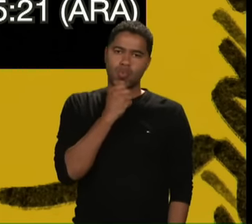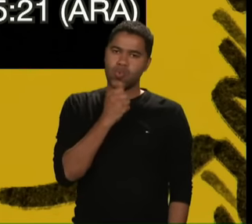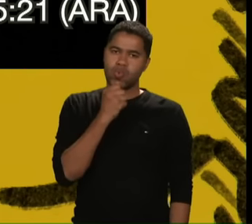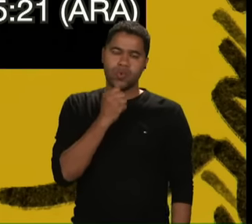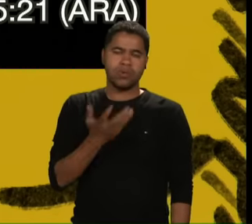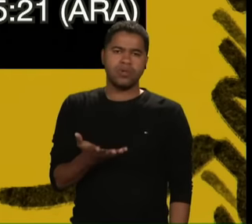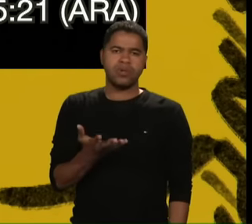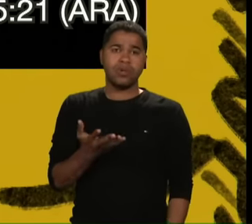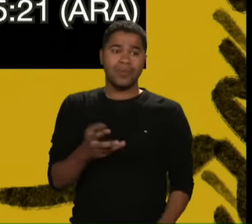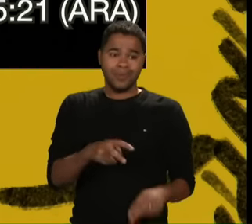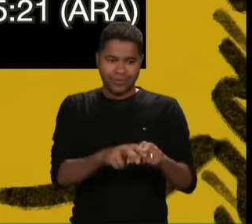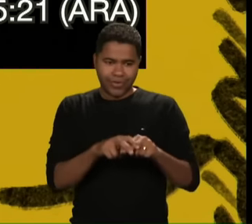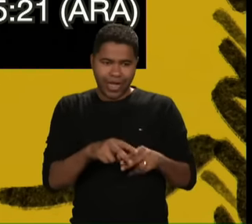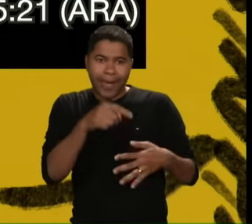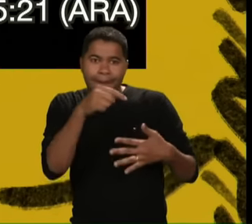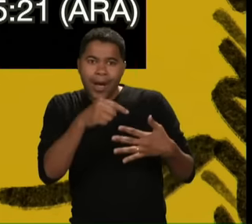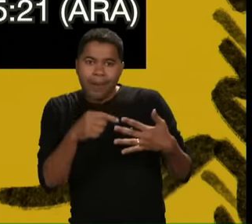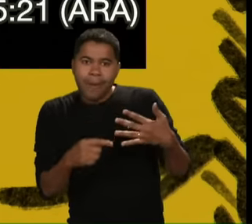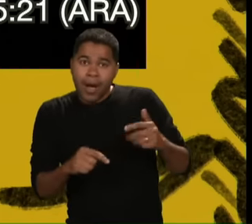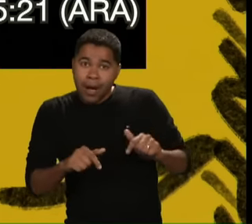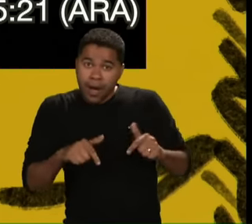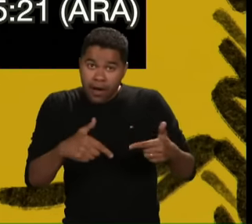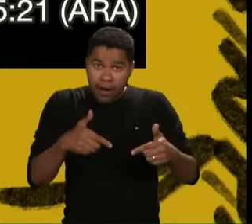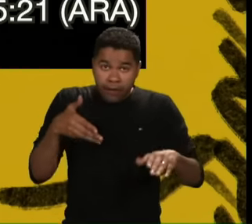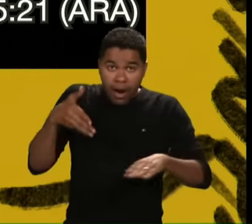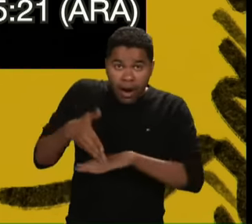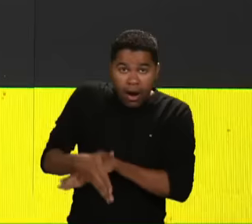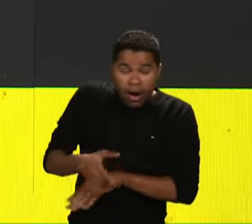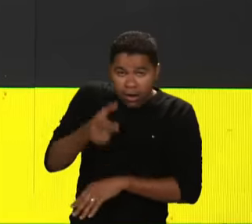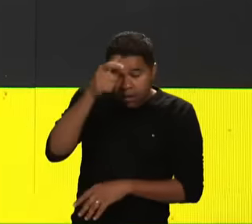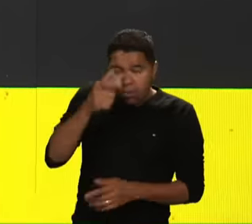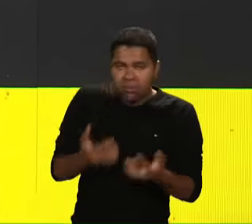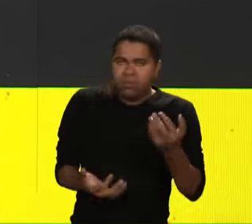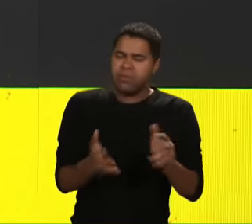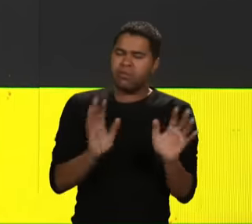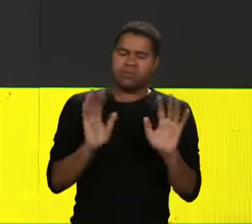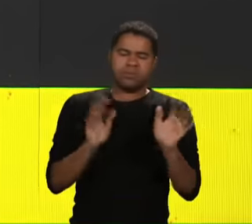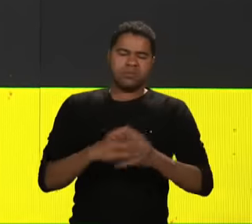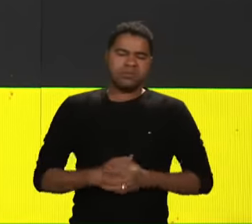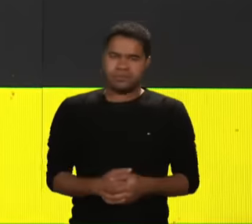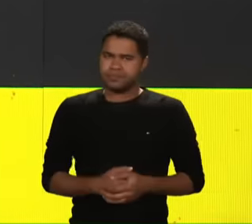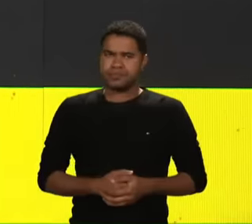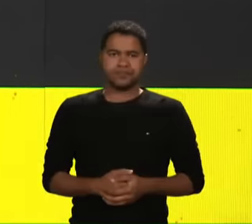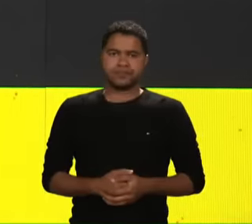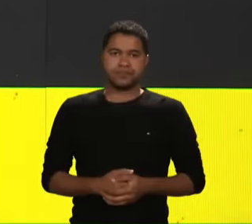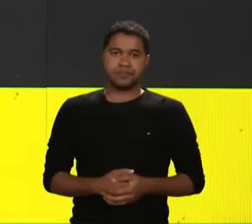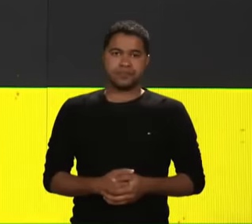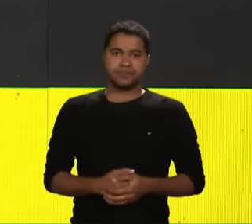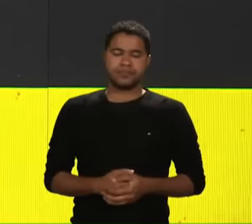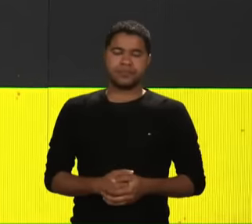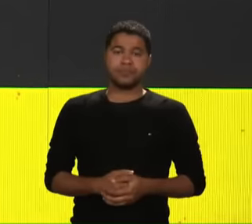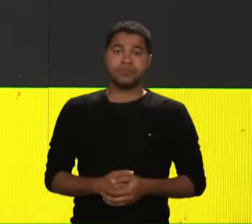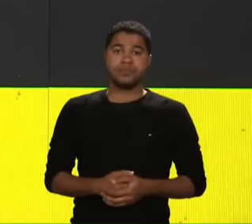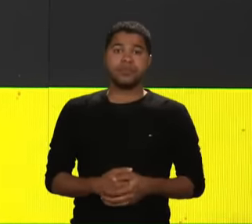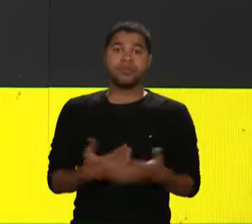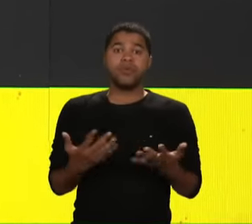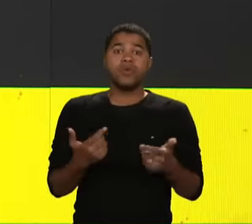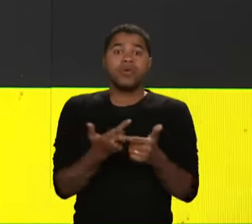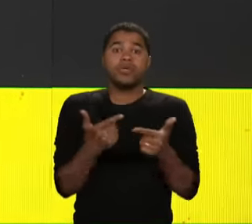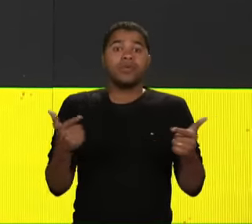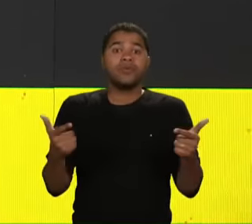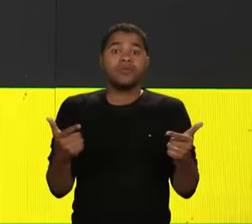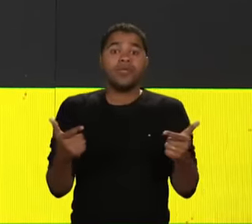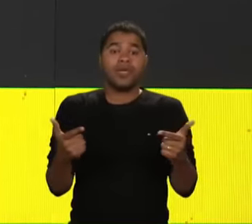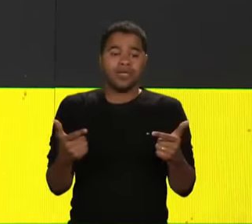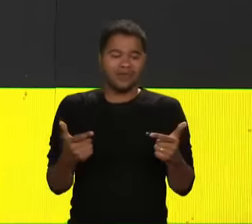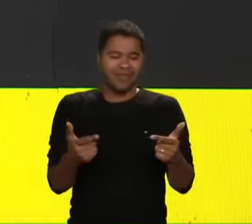Não é porque eles praticam essas coisas que vão para o inferno. Não é porque eles praticam essas coisas, porque ele não tem